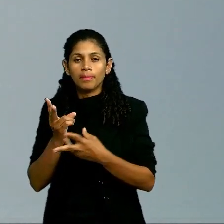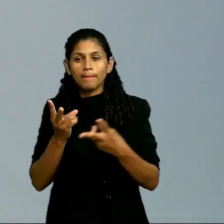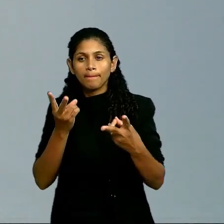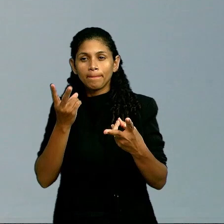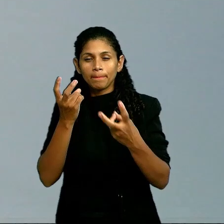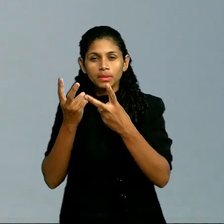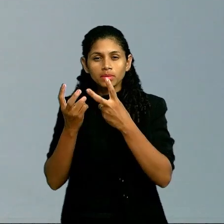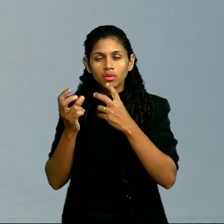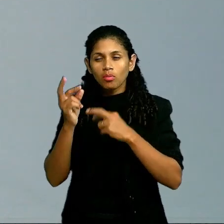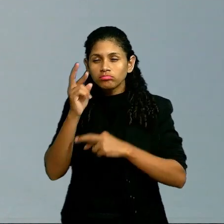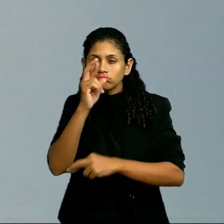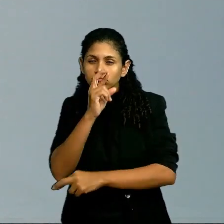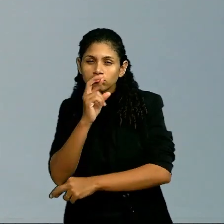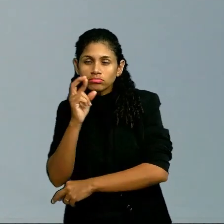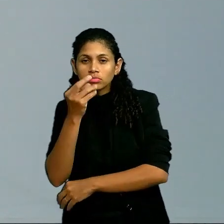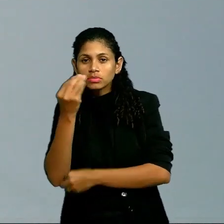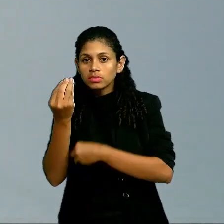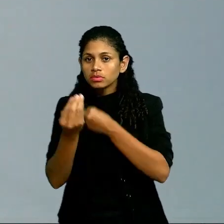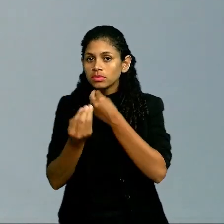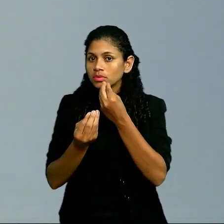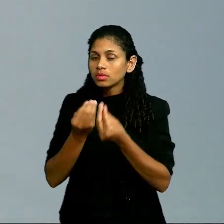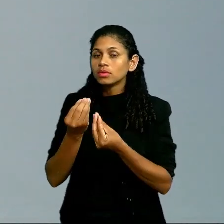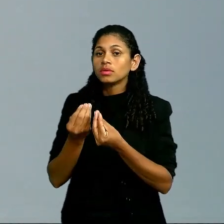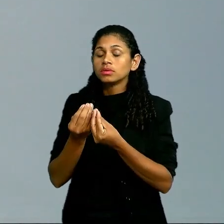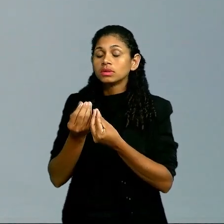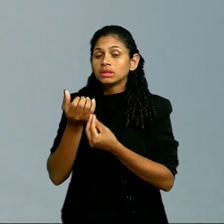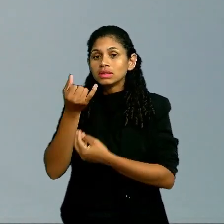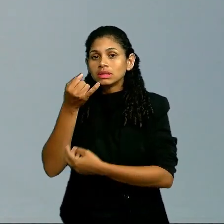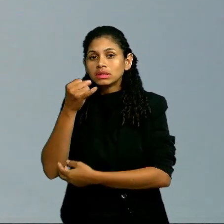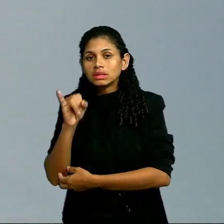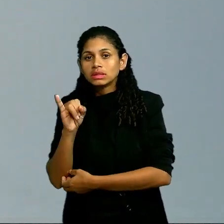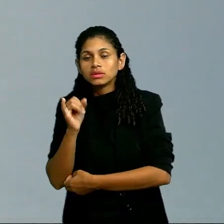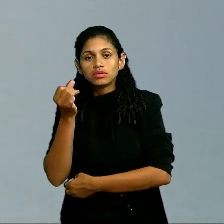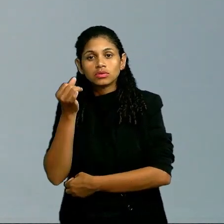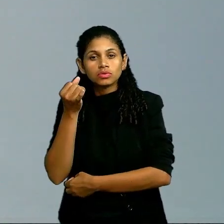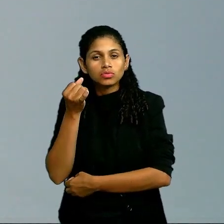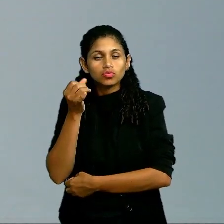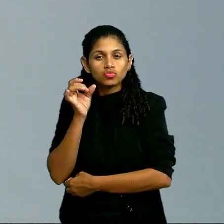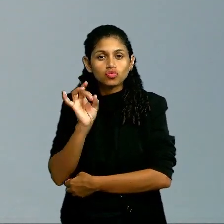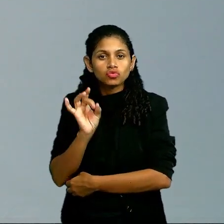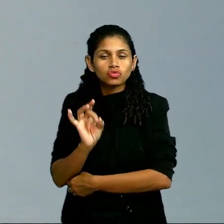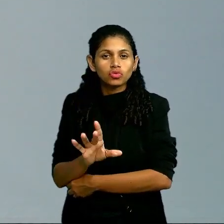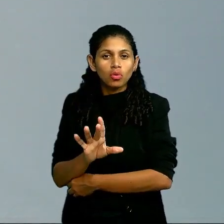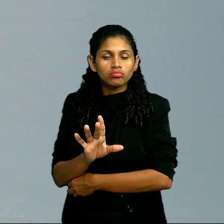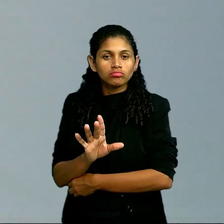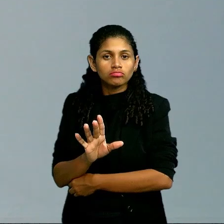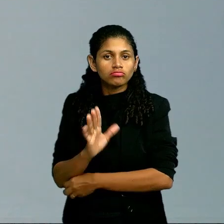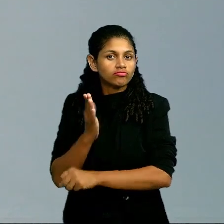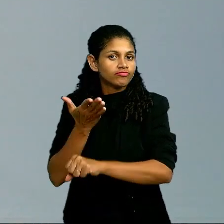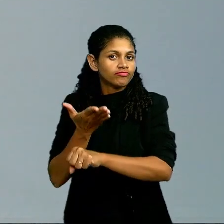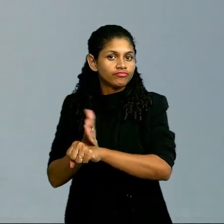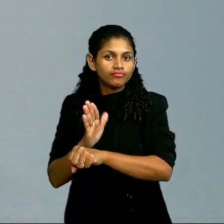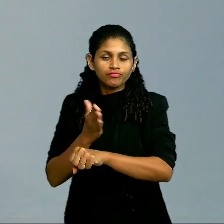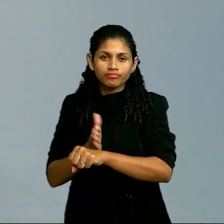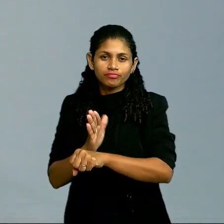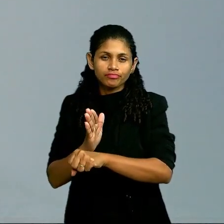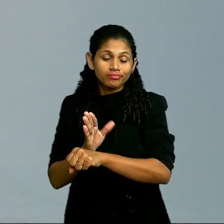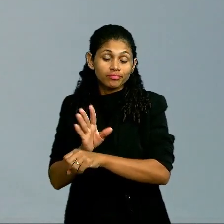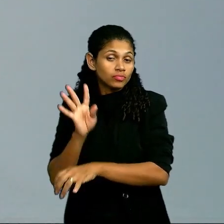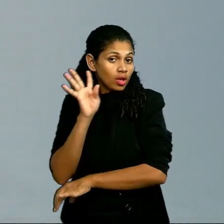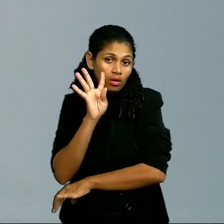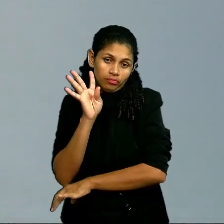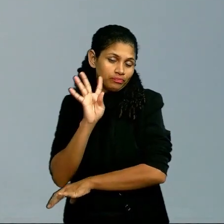observando como. Porque se for só fazer as atividades, ela não fica tão